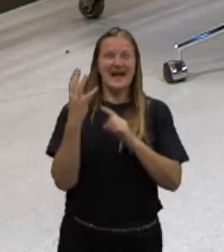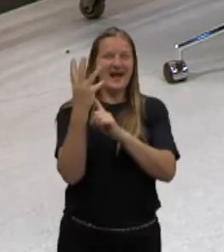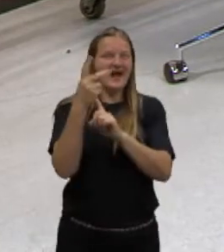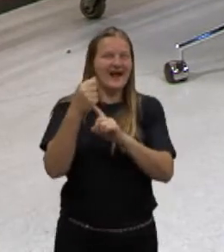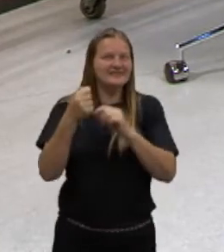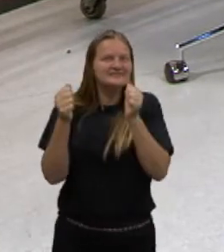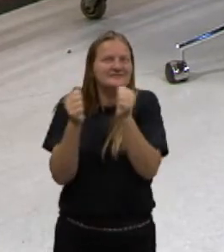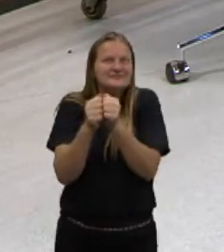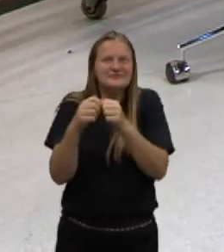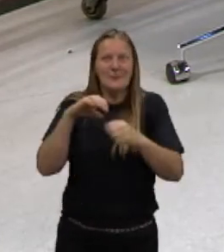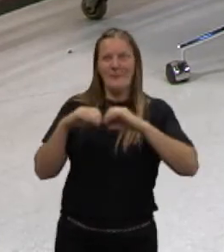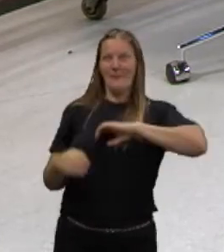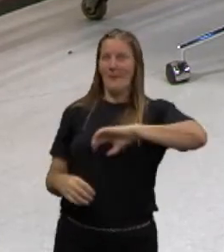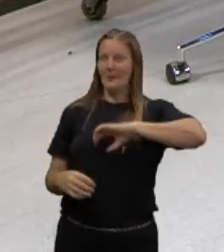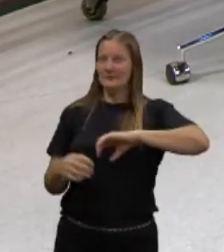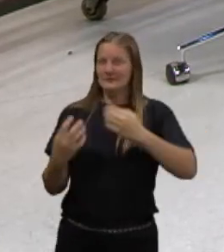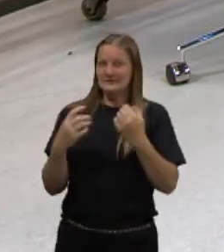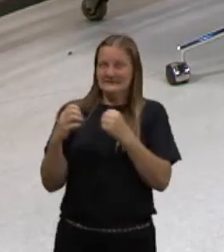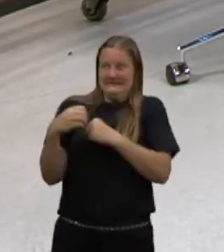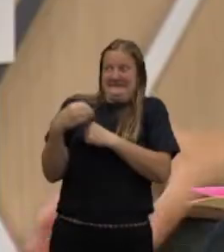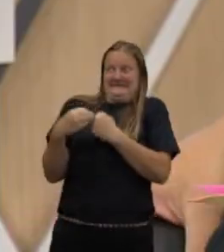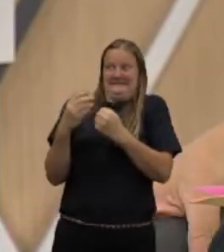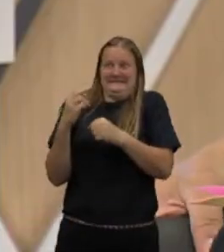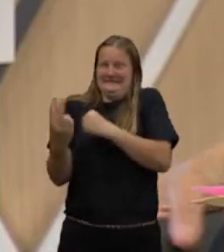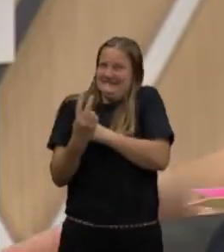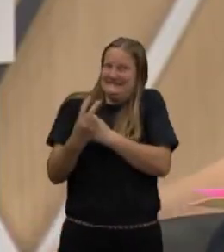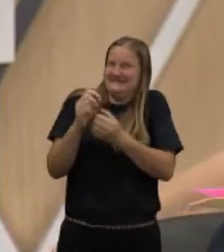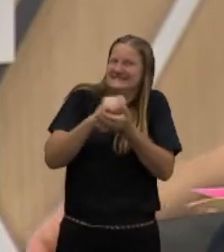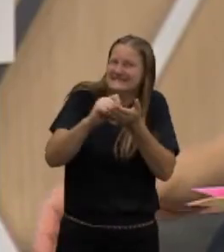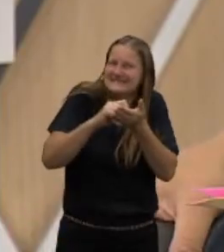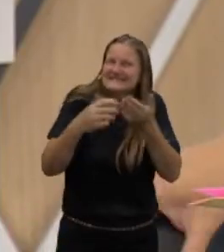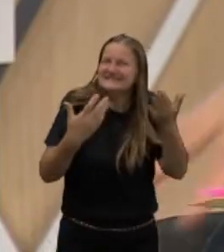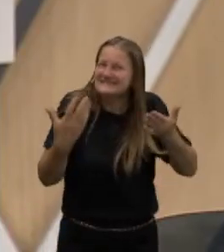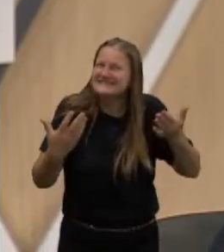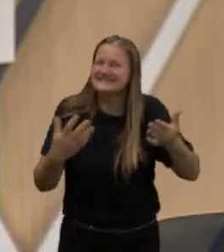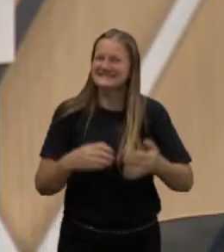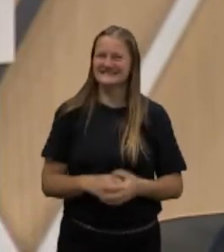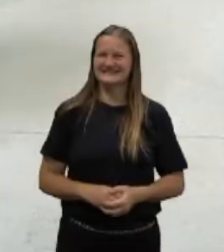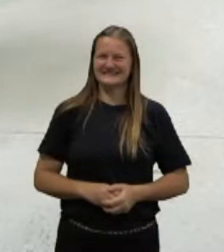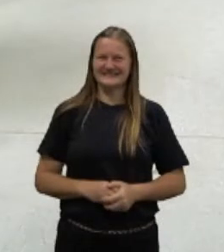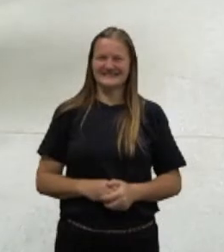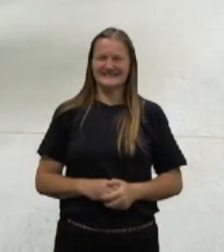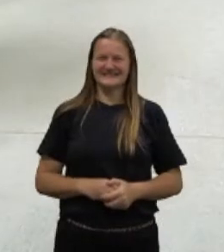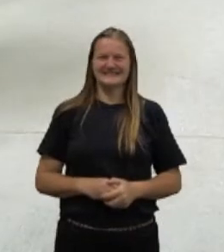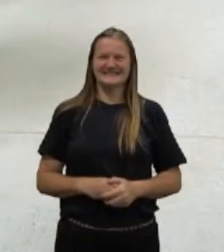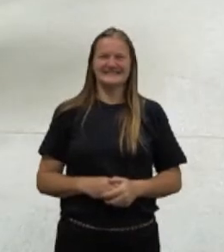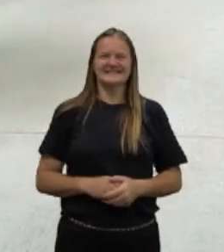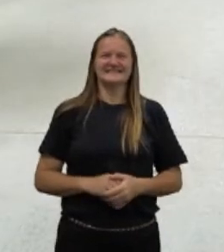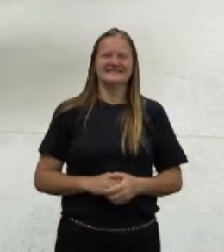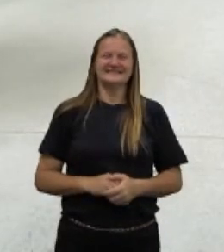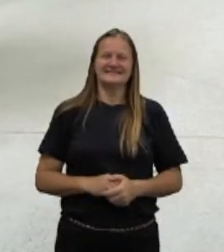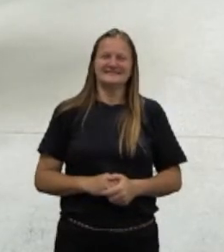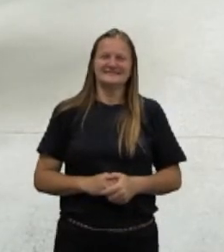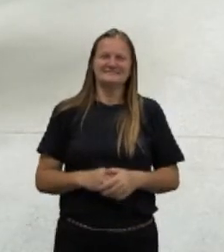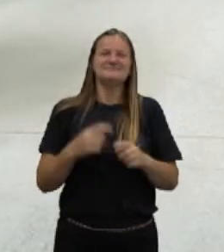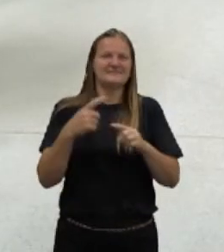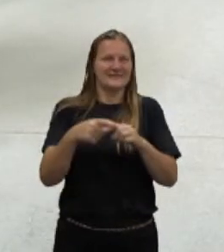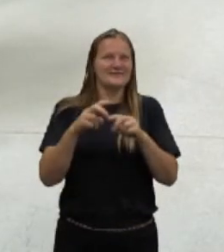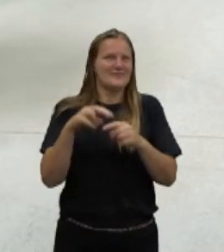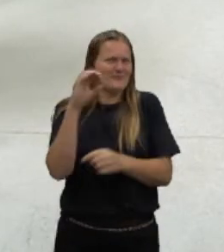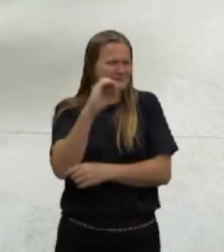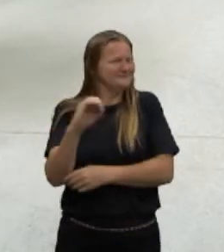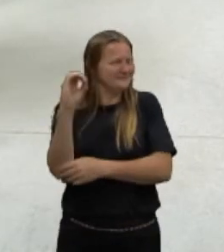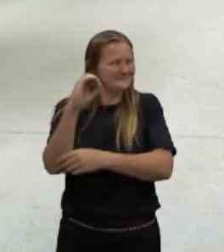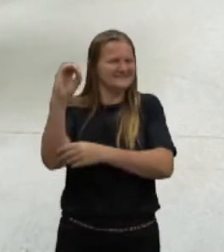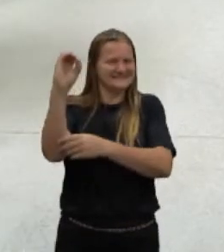aí agora eu vou começar a ficar também com esse toque no português. Vai, né? Começar a ver língua portuguesa em tudo também. Sabe? Isso aí. Então, mas tá ótimo,